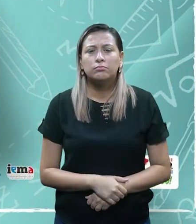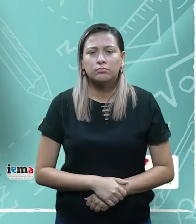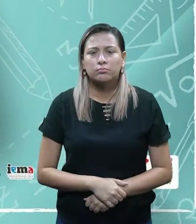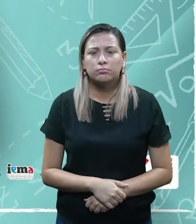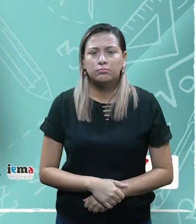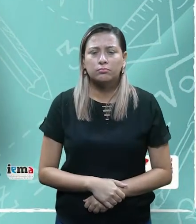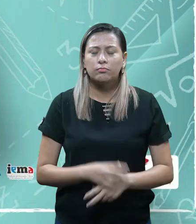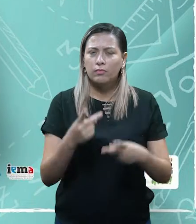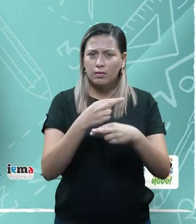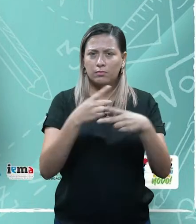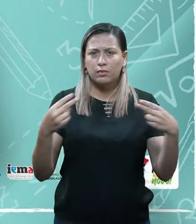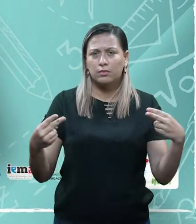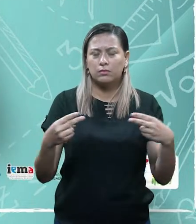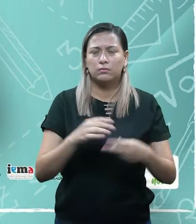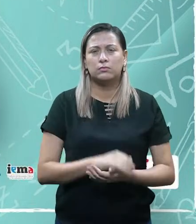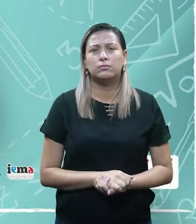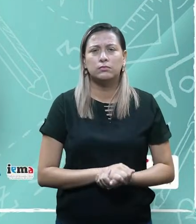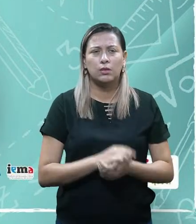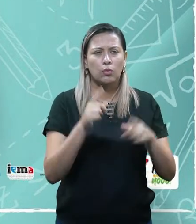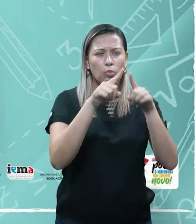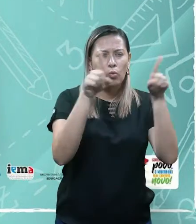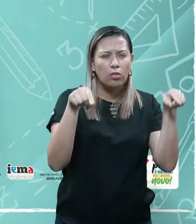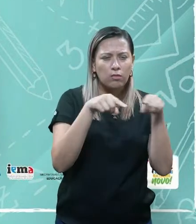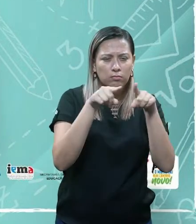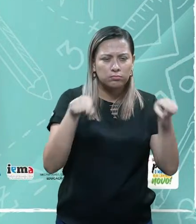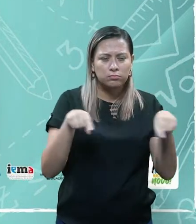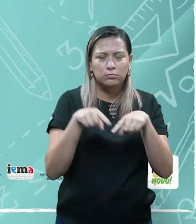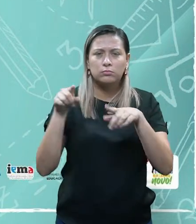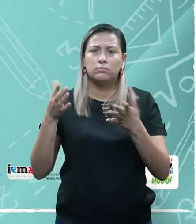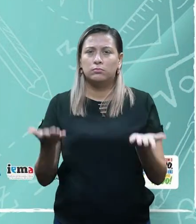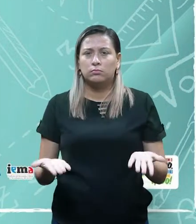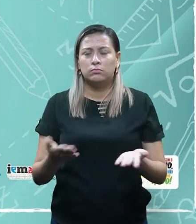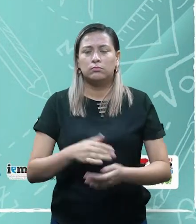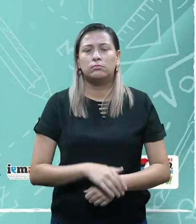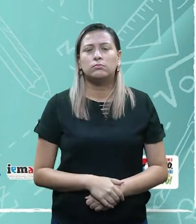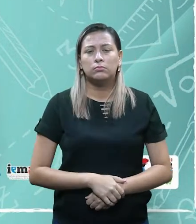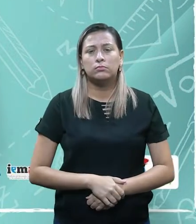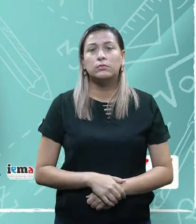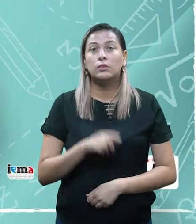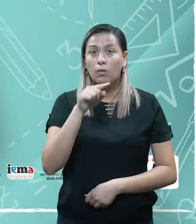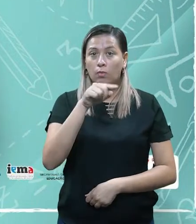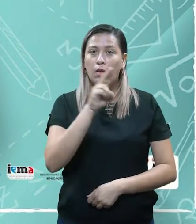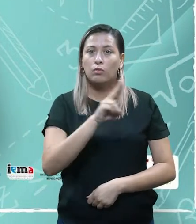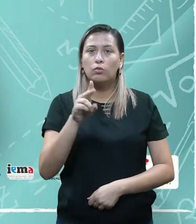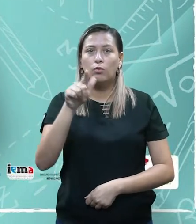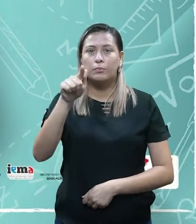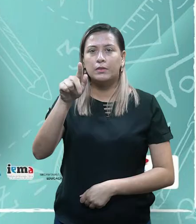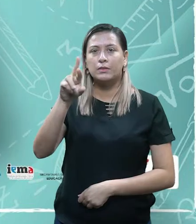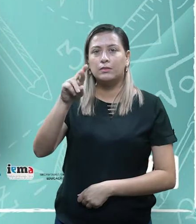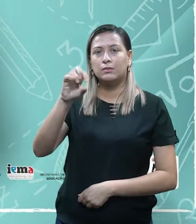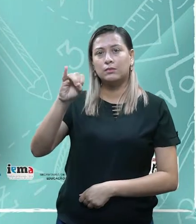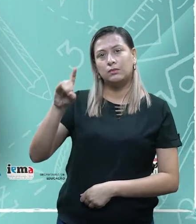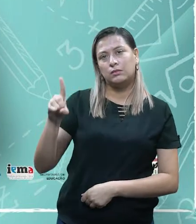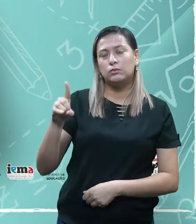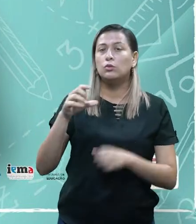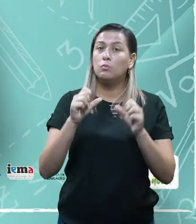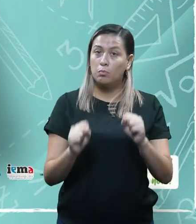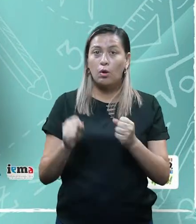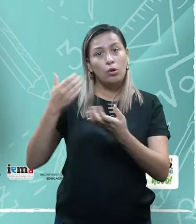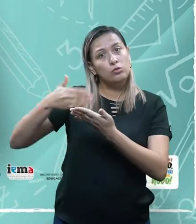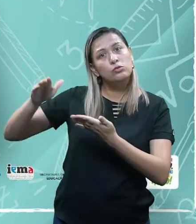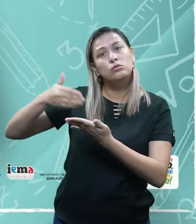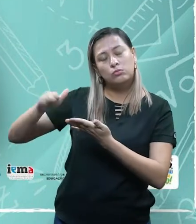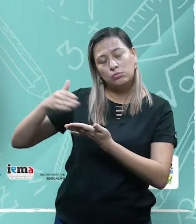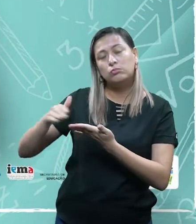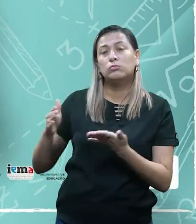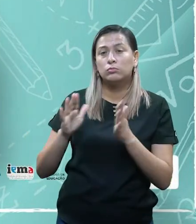várias linhas formando vários quadradinhos. São aquelas grades lá que chama de grid. Você tem a opção de tirá-la, tá, aquelas linhas,